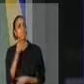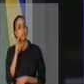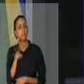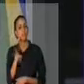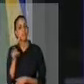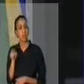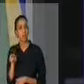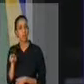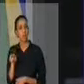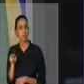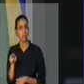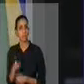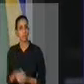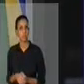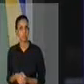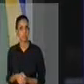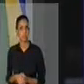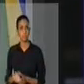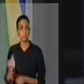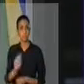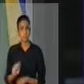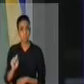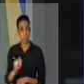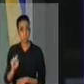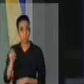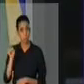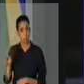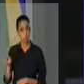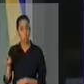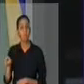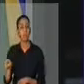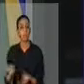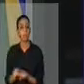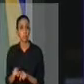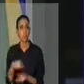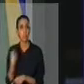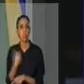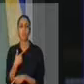associação dessas pessoas laringotomizadas